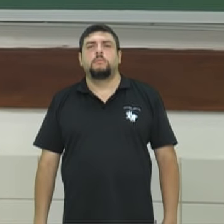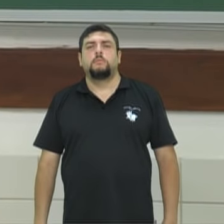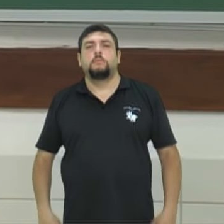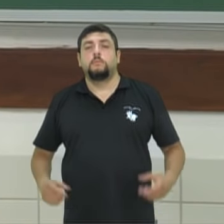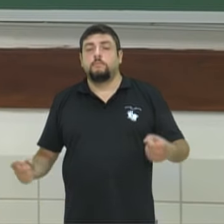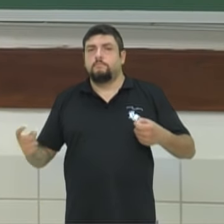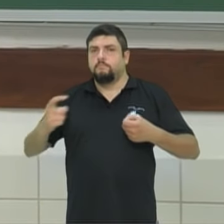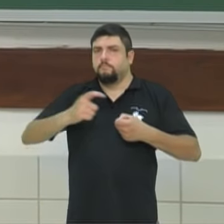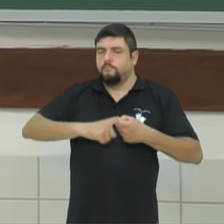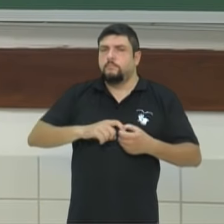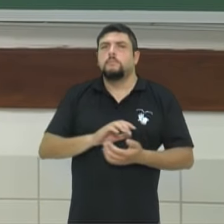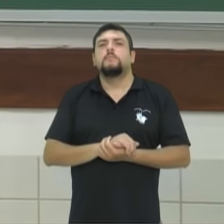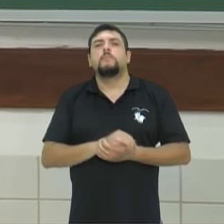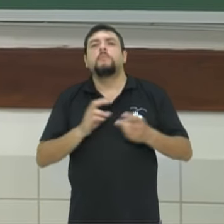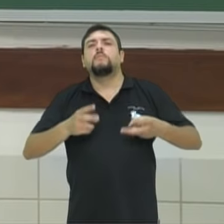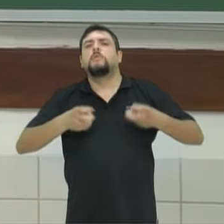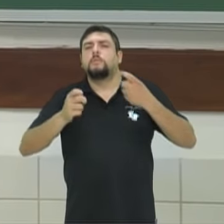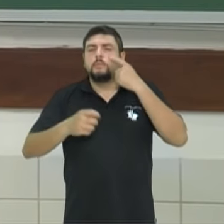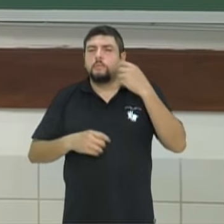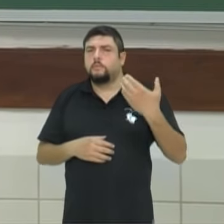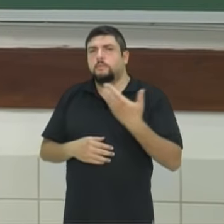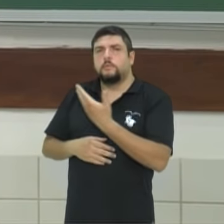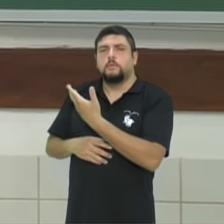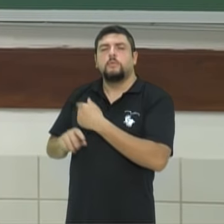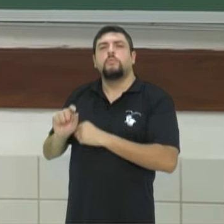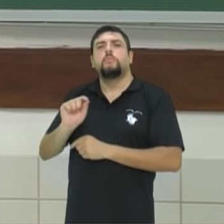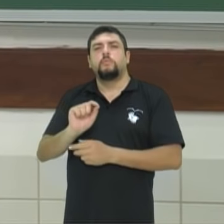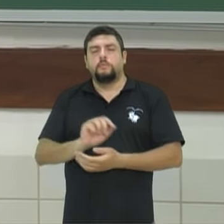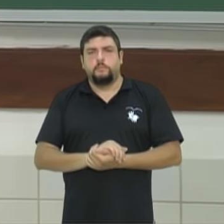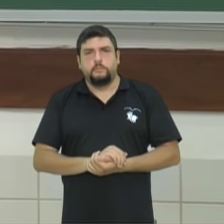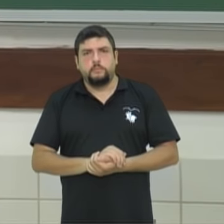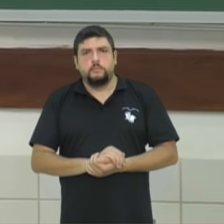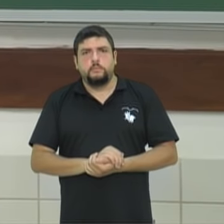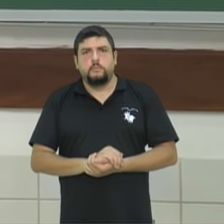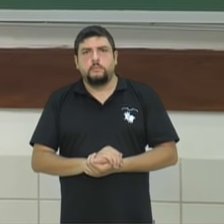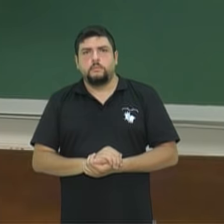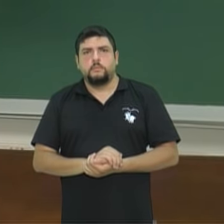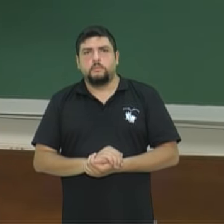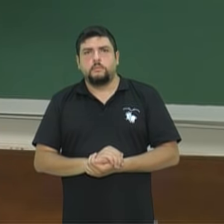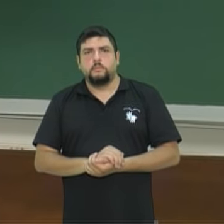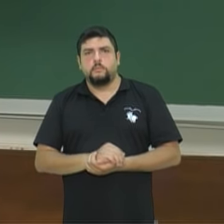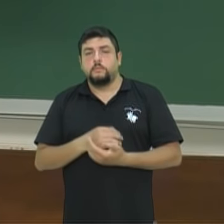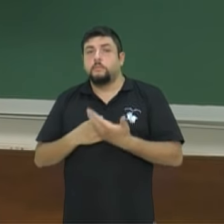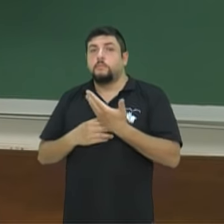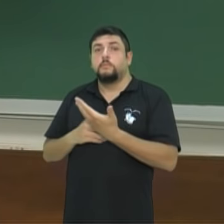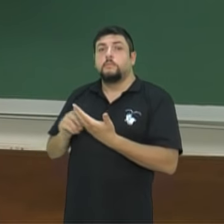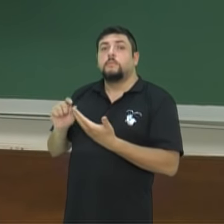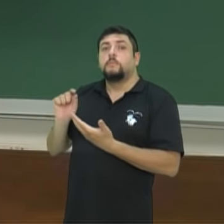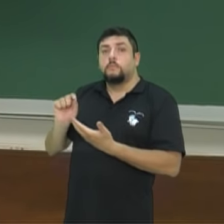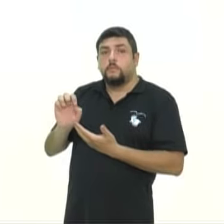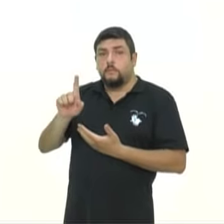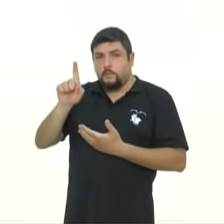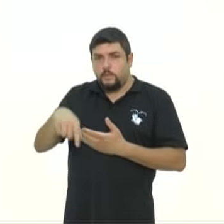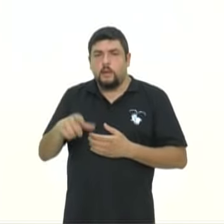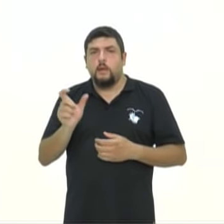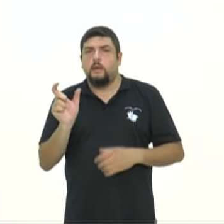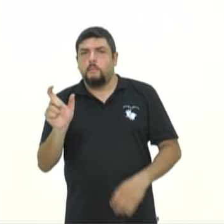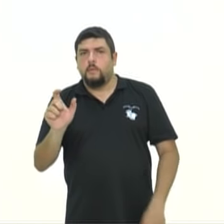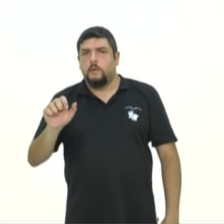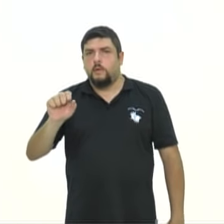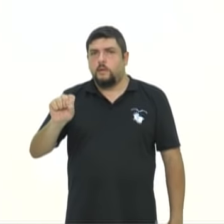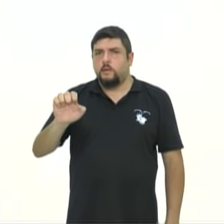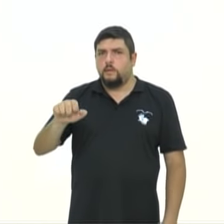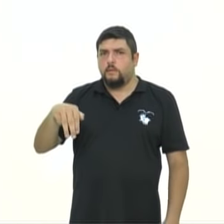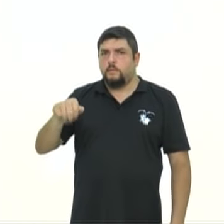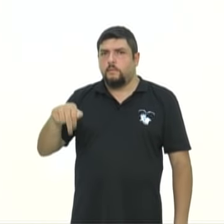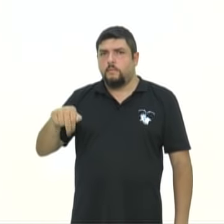Retornando então, pessoal, observem aqui que uma possibilidade seria a gente afirmar que a palavra